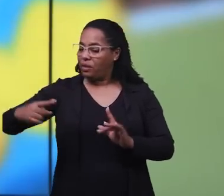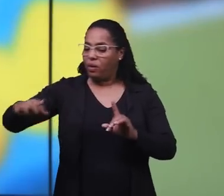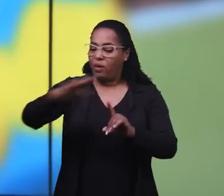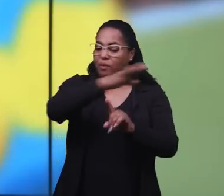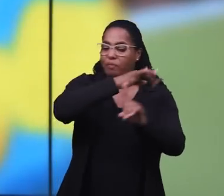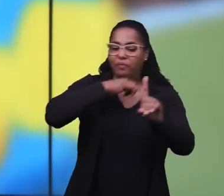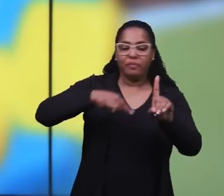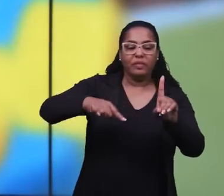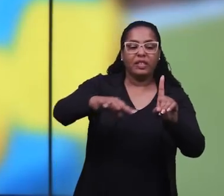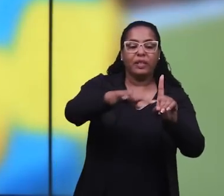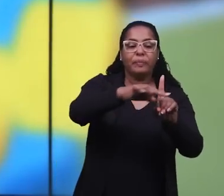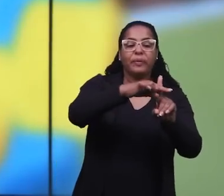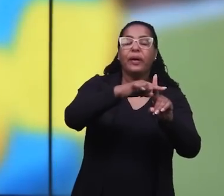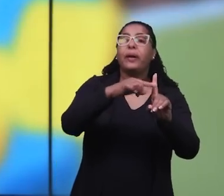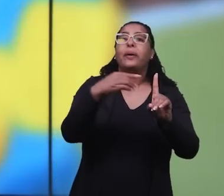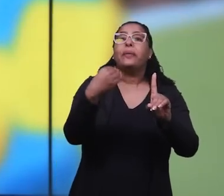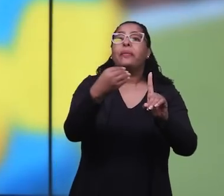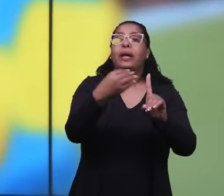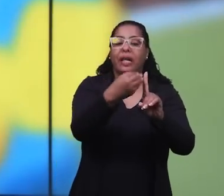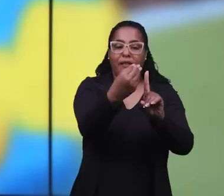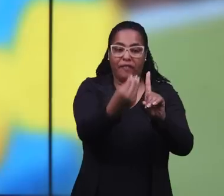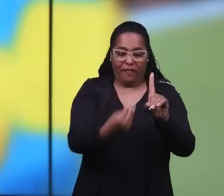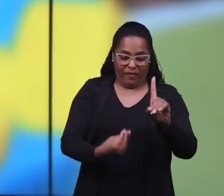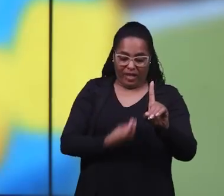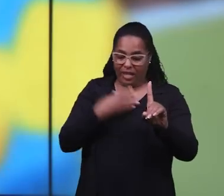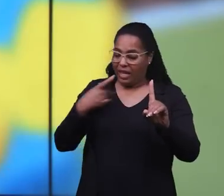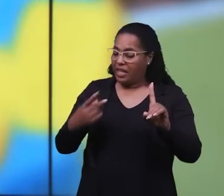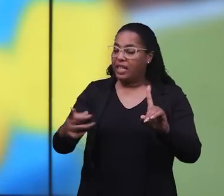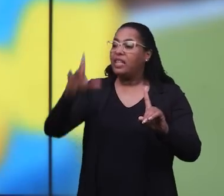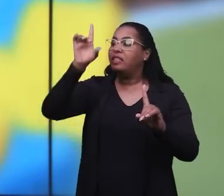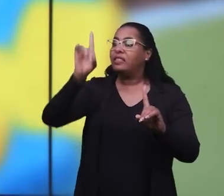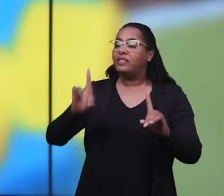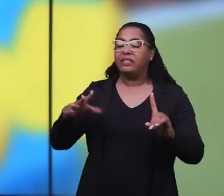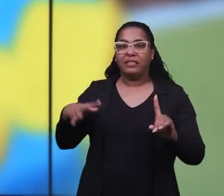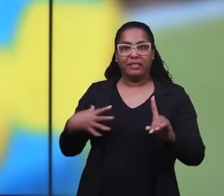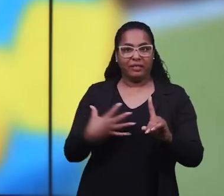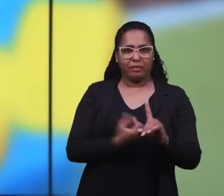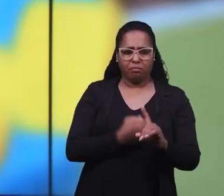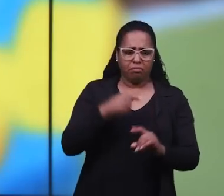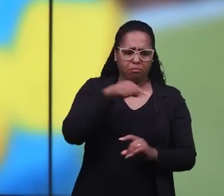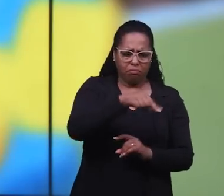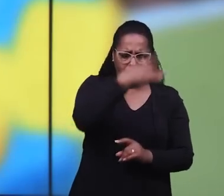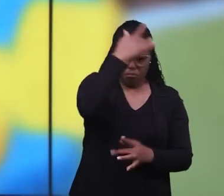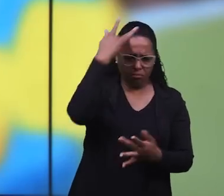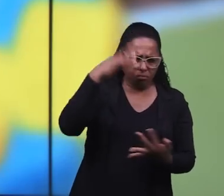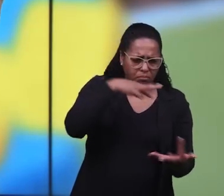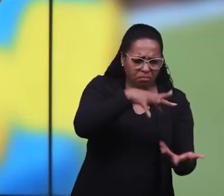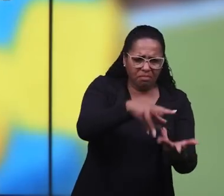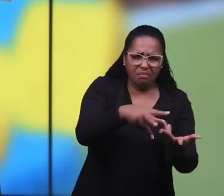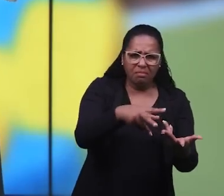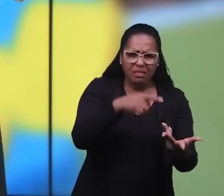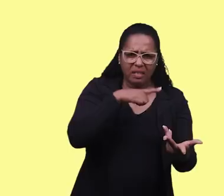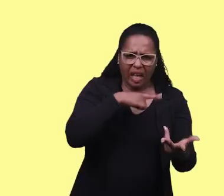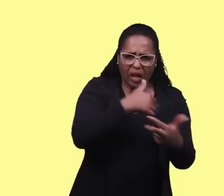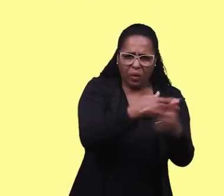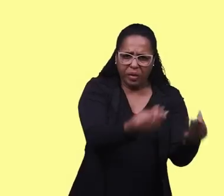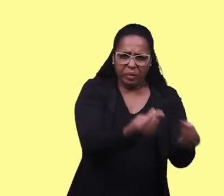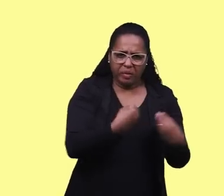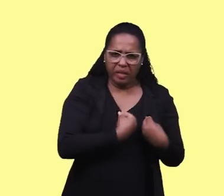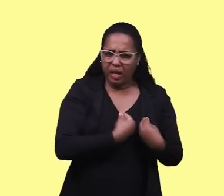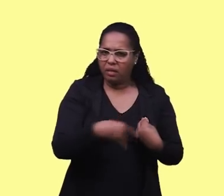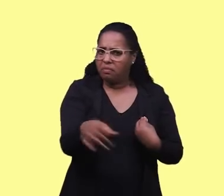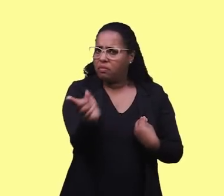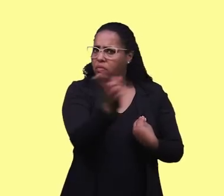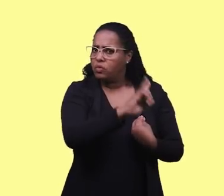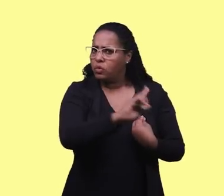numa cruz, nos dando direito à salvação. O mundo não tem nada para nos dar.